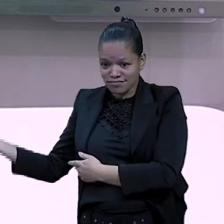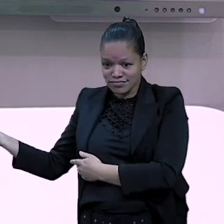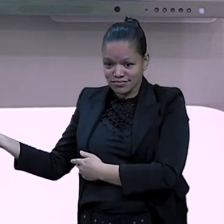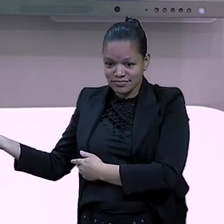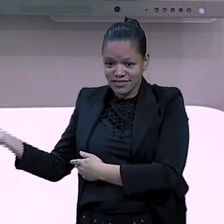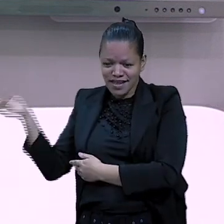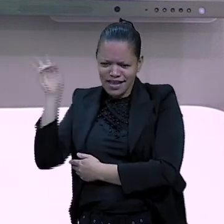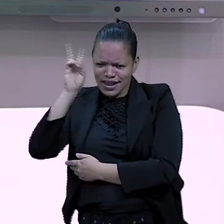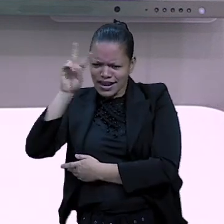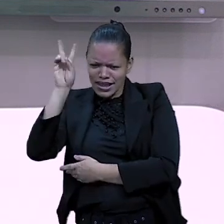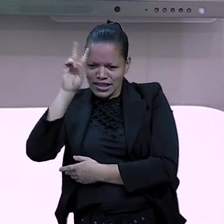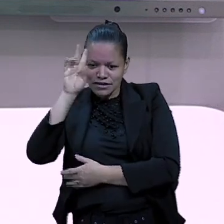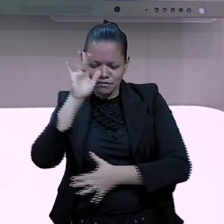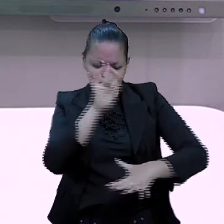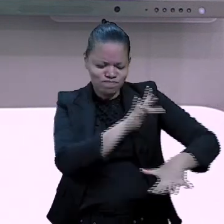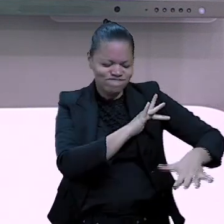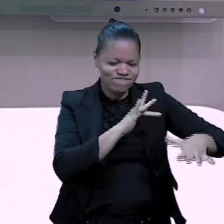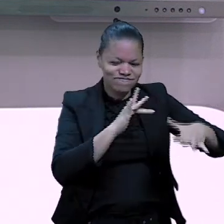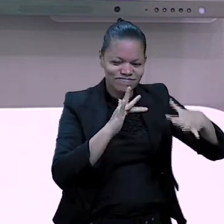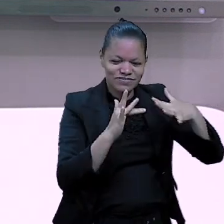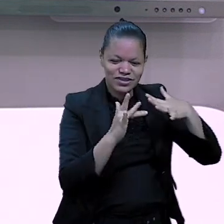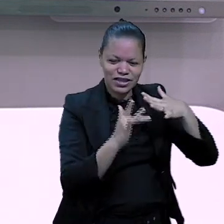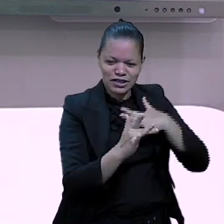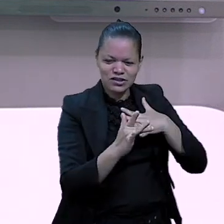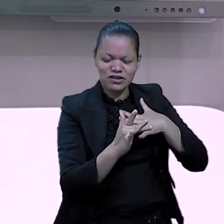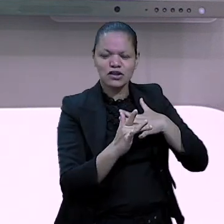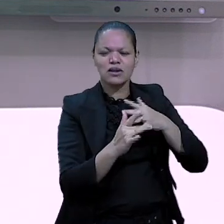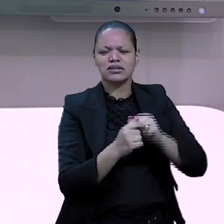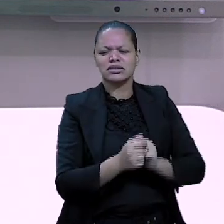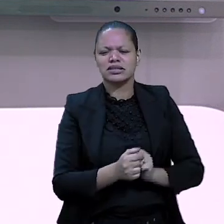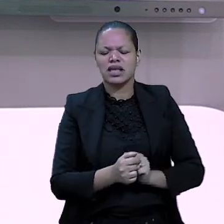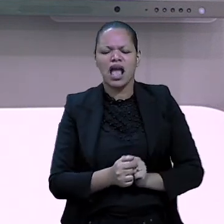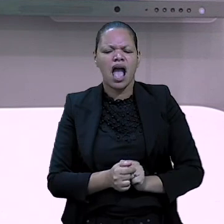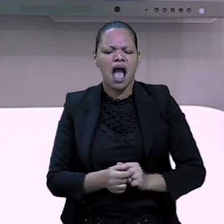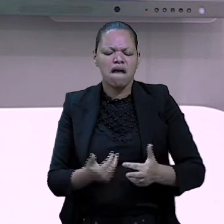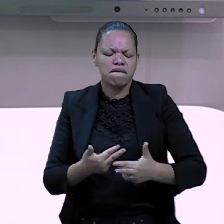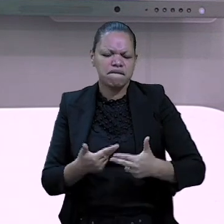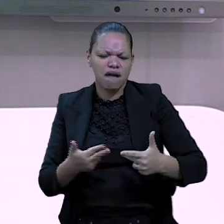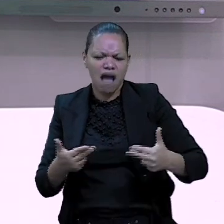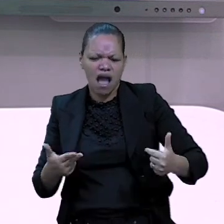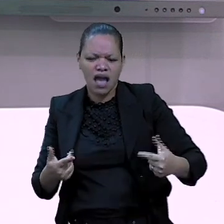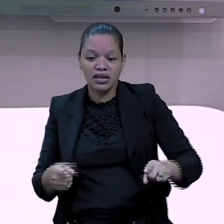E não se esqueçam de acessar nossas redes sociais, o Facebook, o Instagram e o